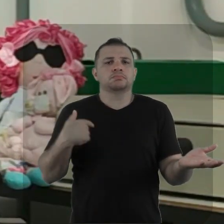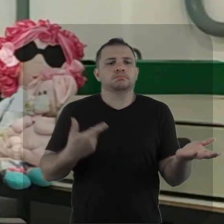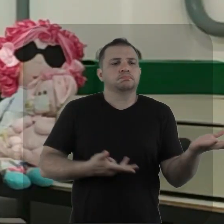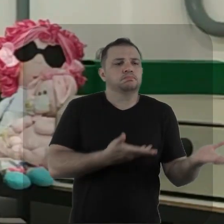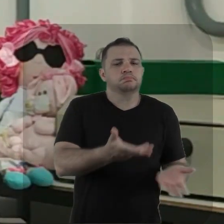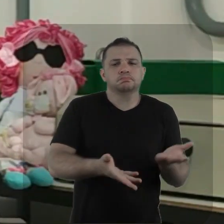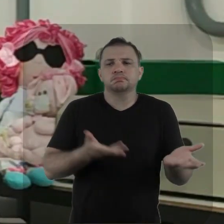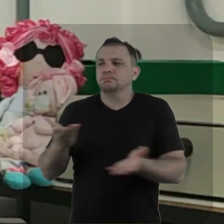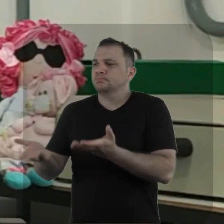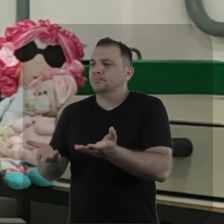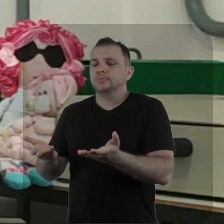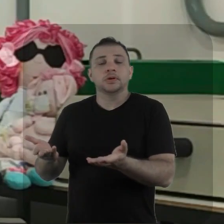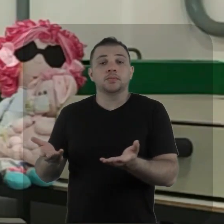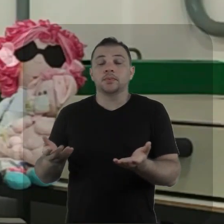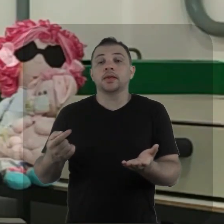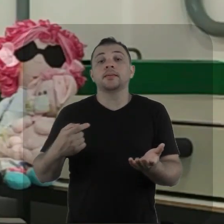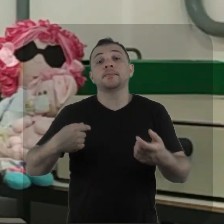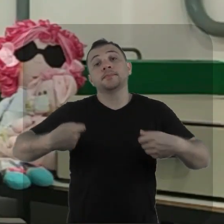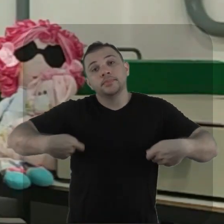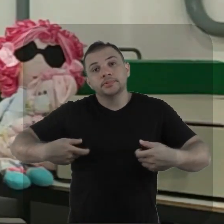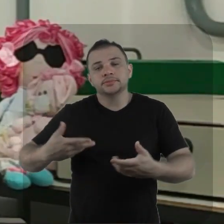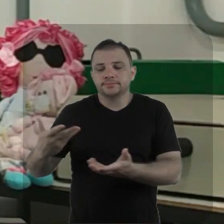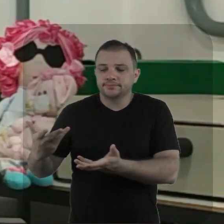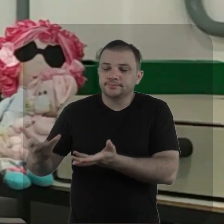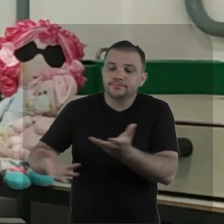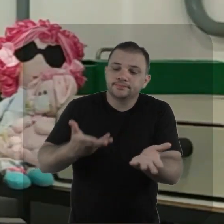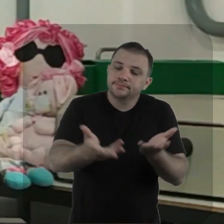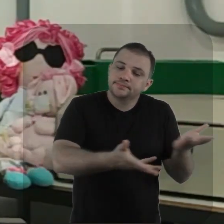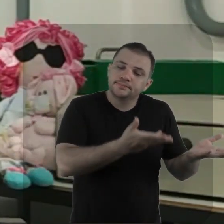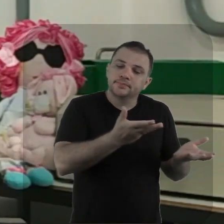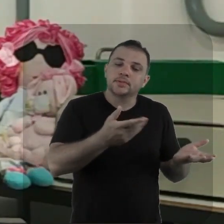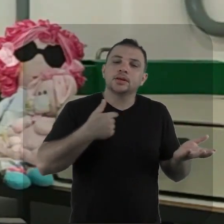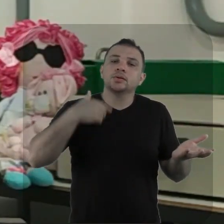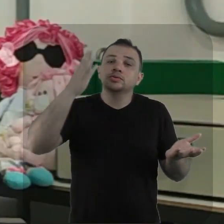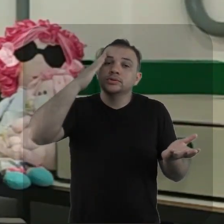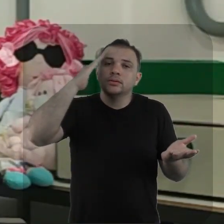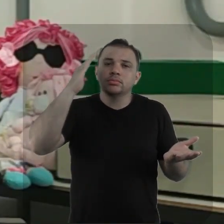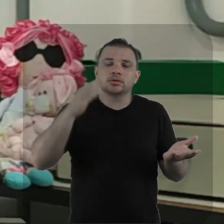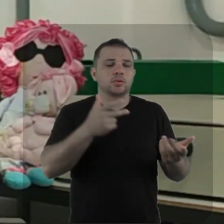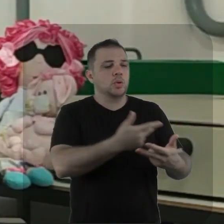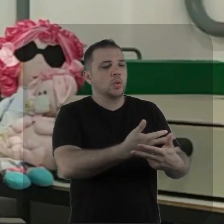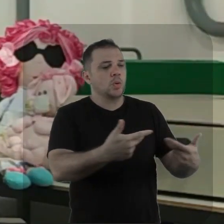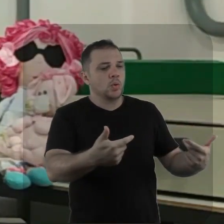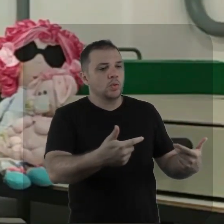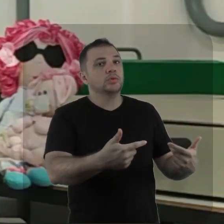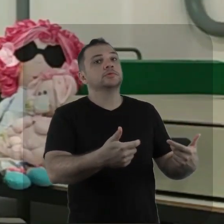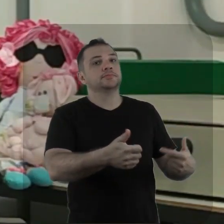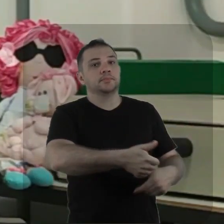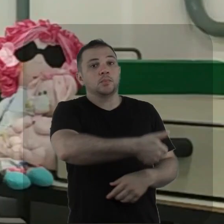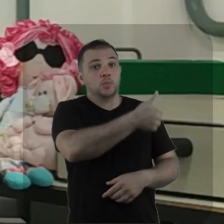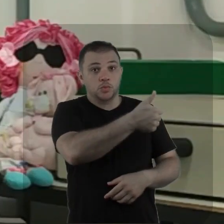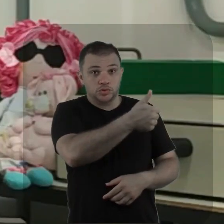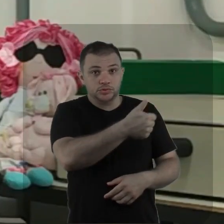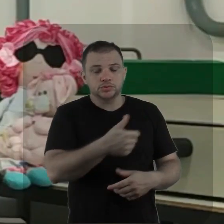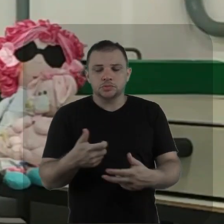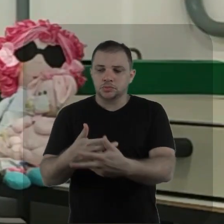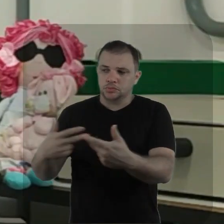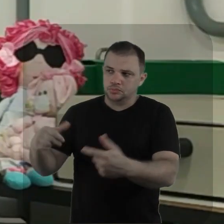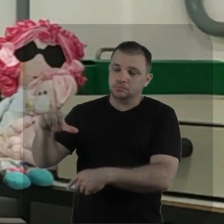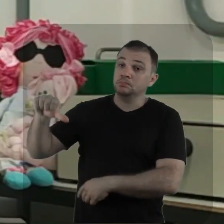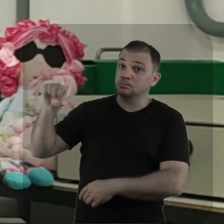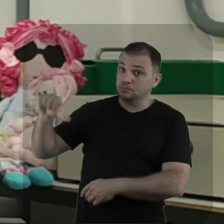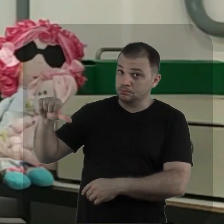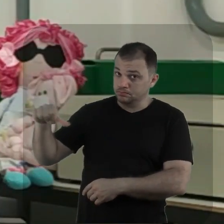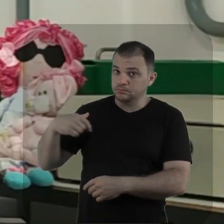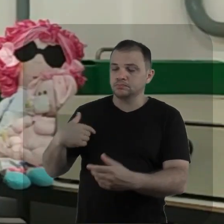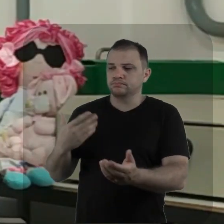penso com que tem muita relação com você conseguir lidar com aqueles aspectos mais positivos e negativos, sem que aquilo te traga necessariamente